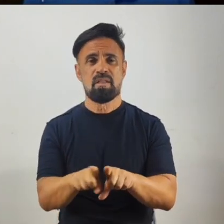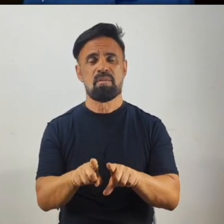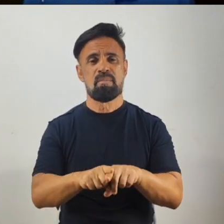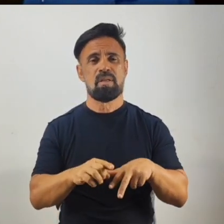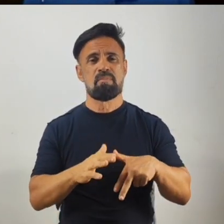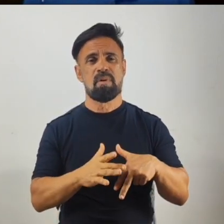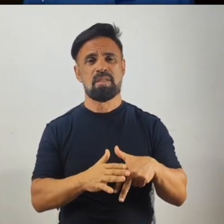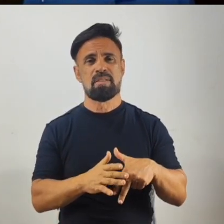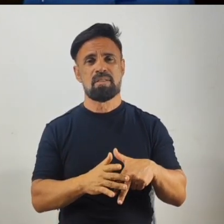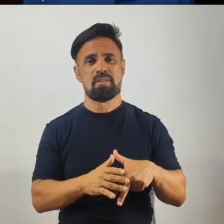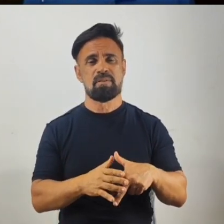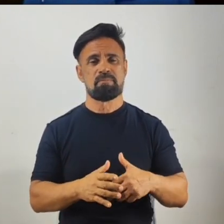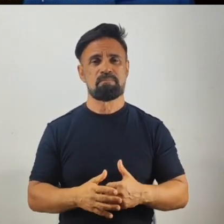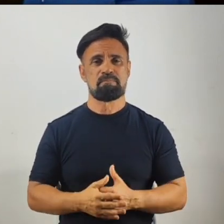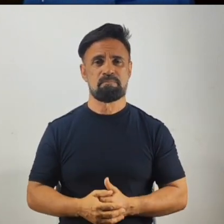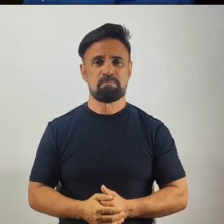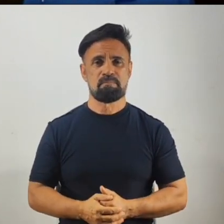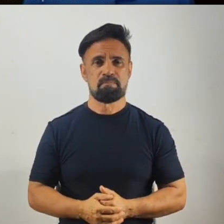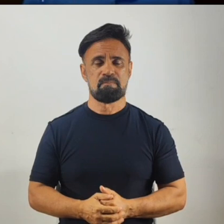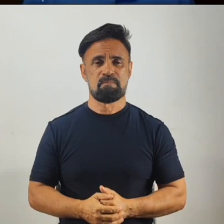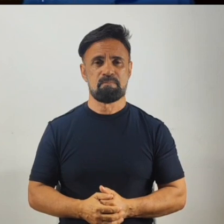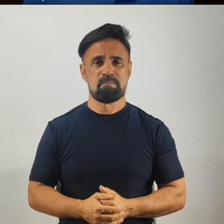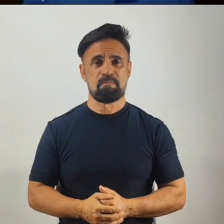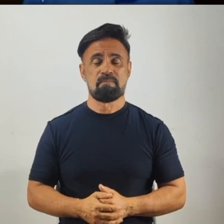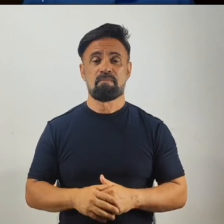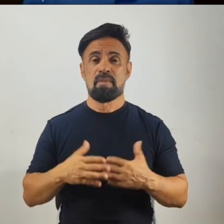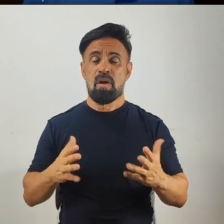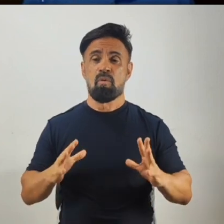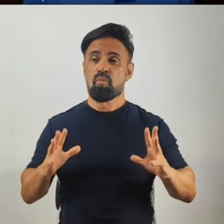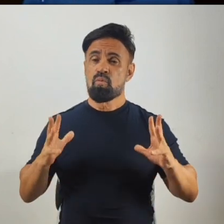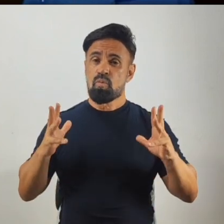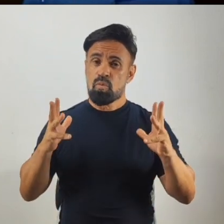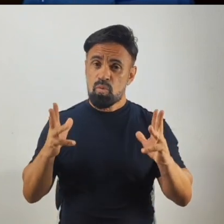acompanhantes, visitantes e pacientes.